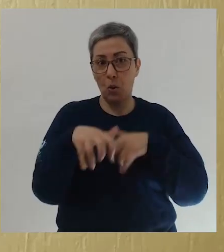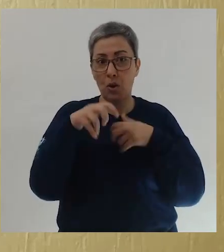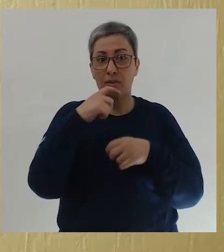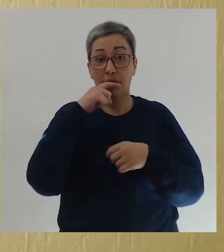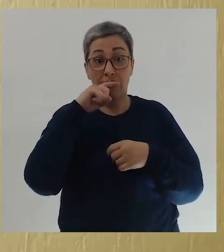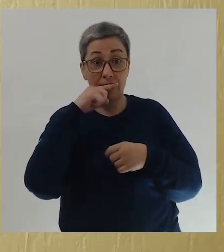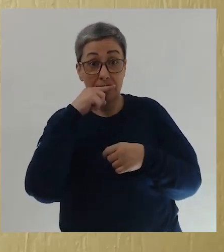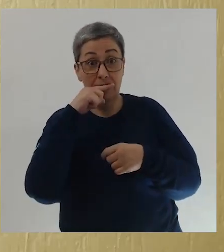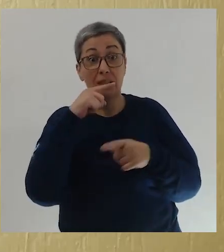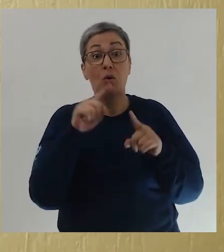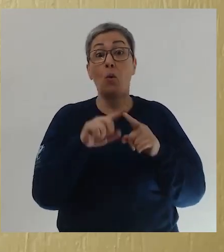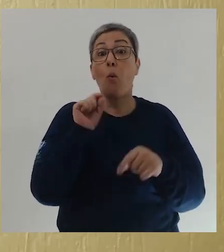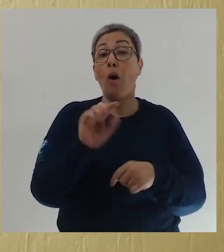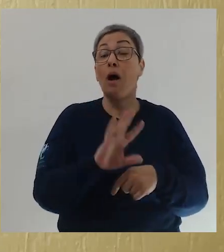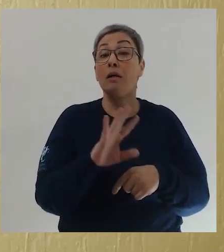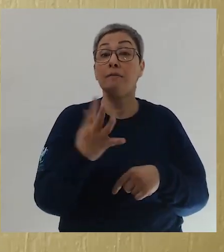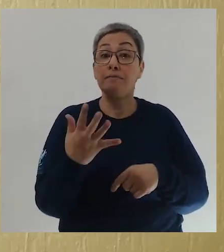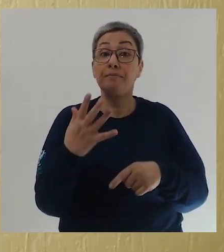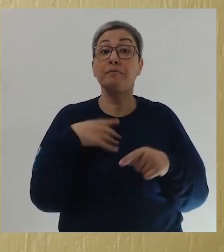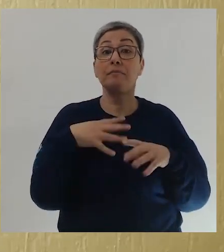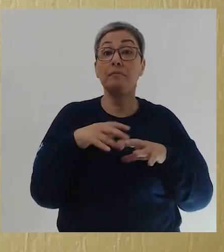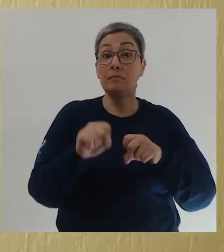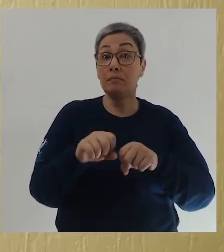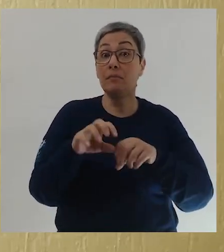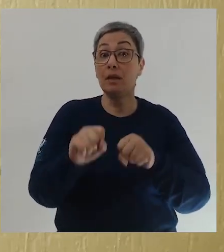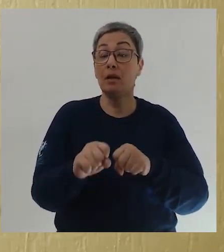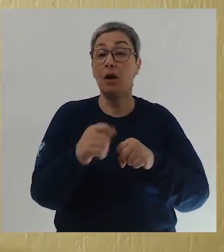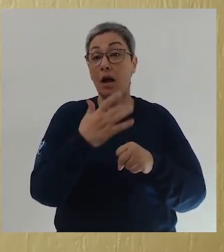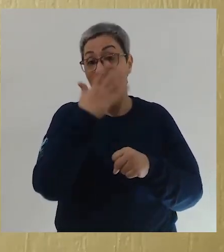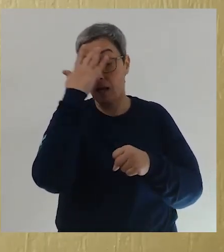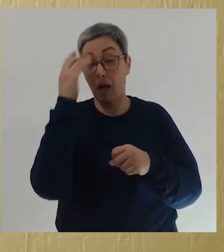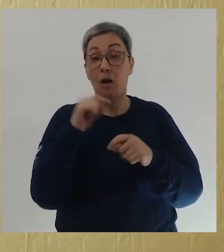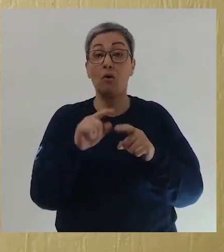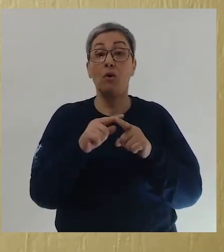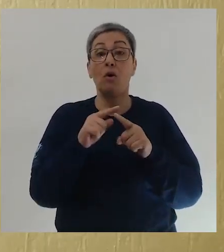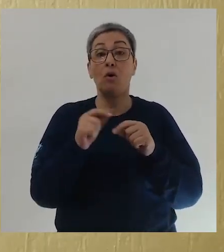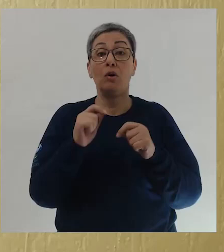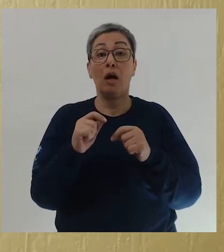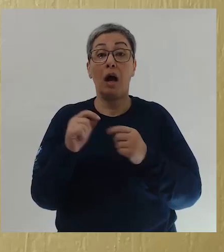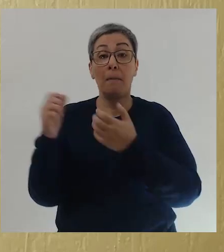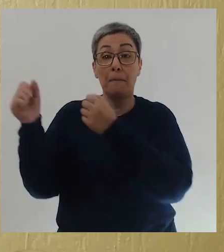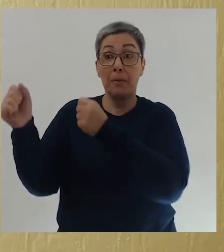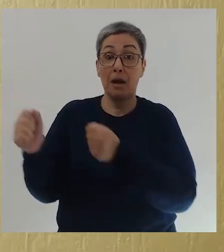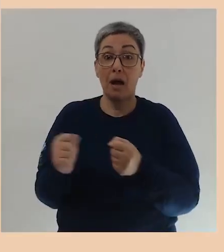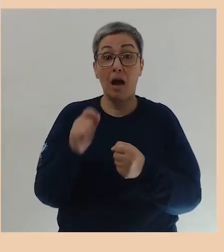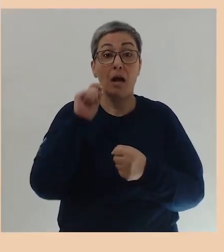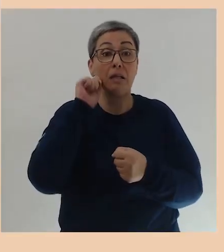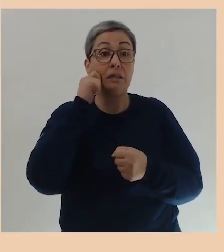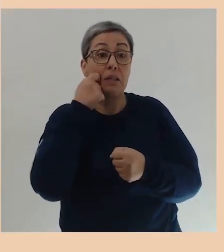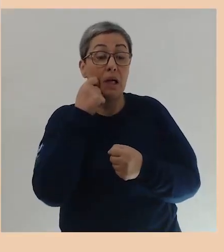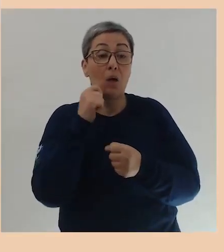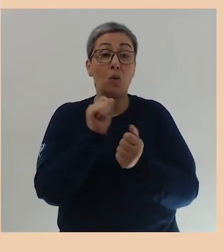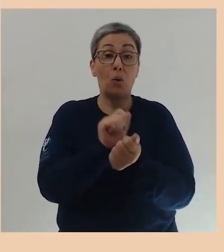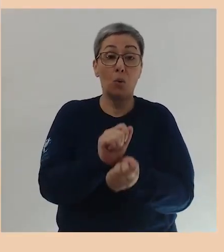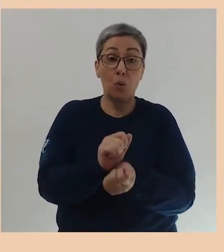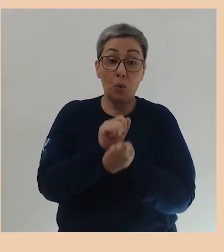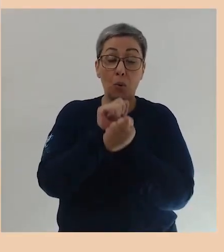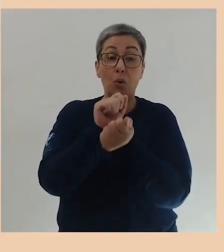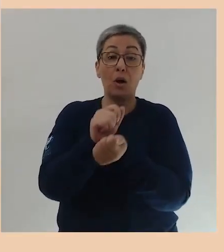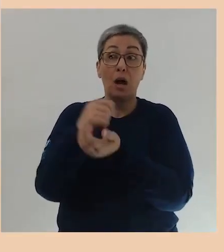principalmente para o cultivo da cana-de-açúcar, o que aconteceu? Os colonizadores começaram, então, a traficar os negros e negras aqui,